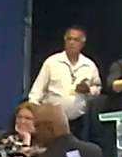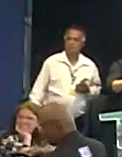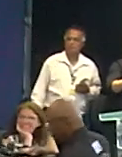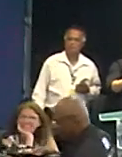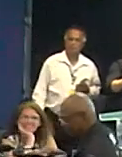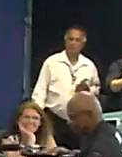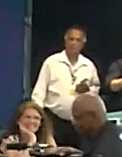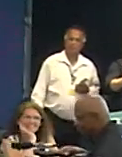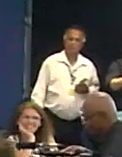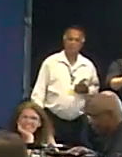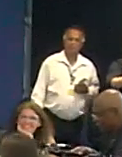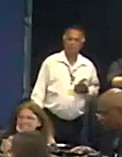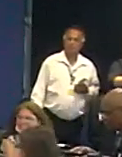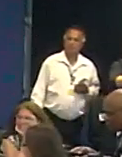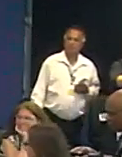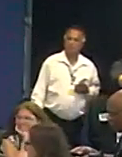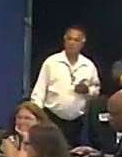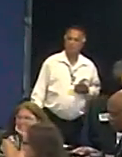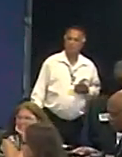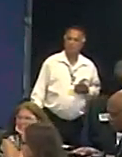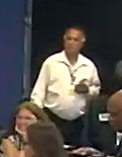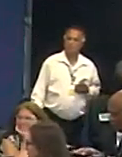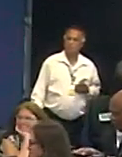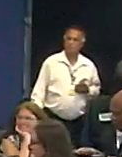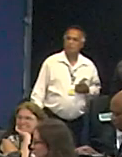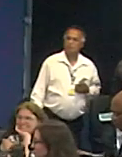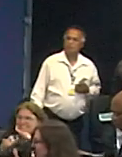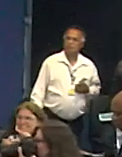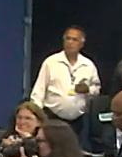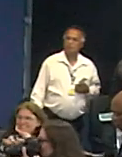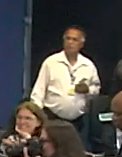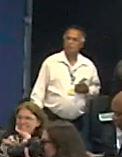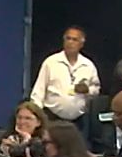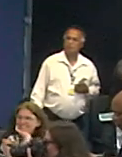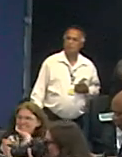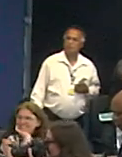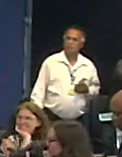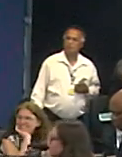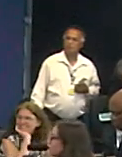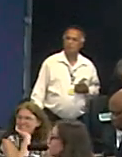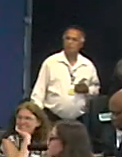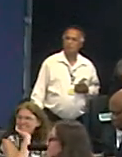Está na frente. É. Para os flashes, né?